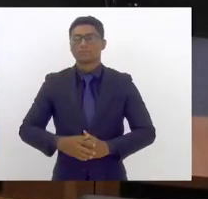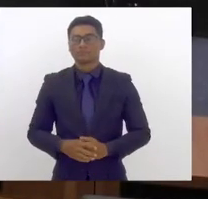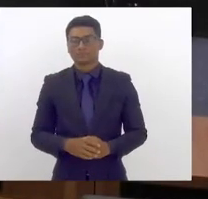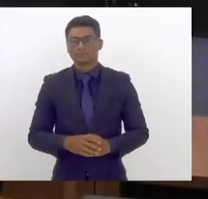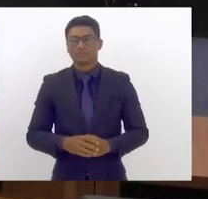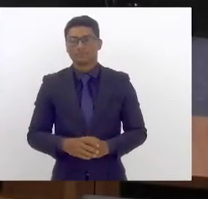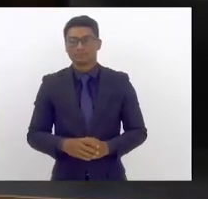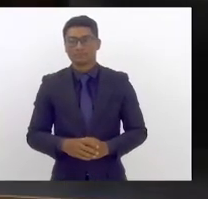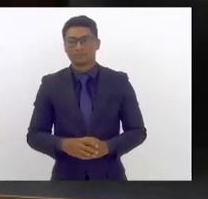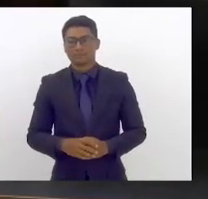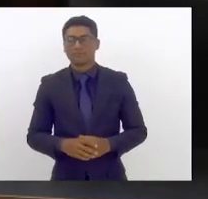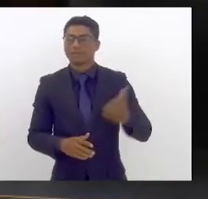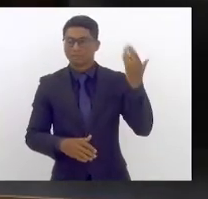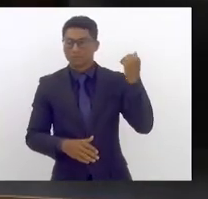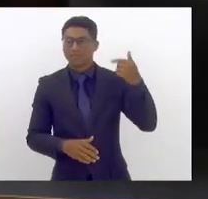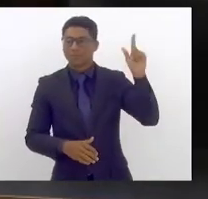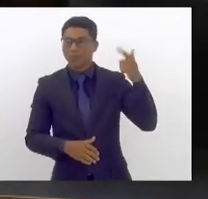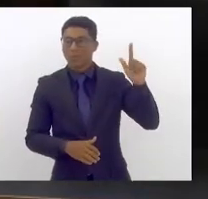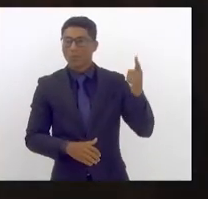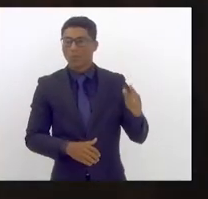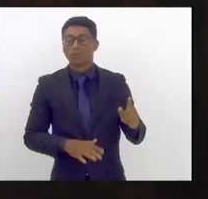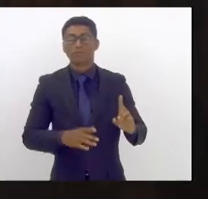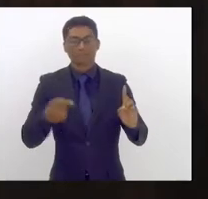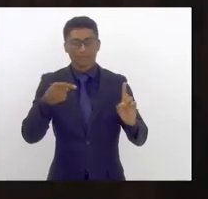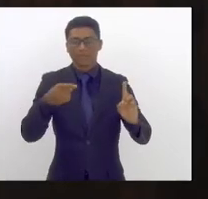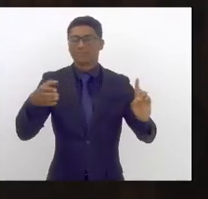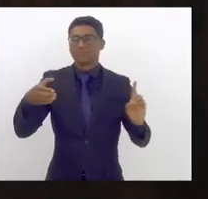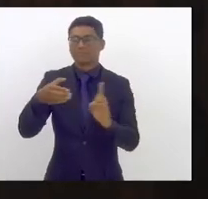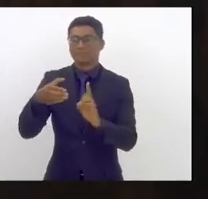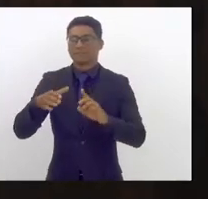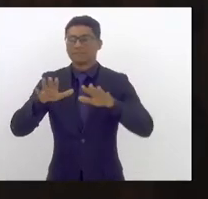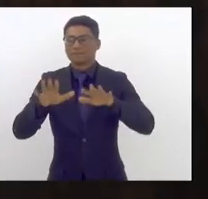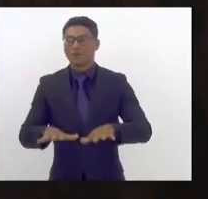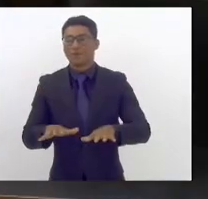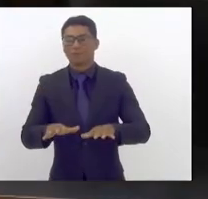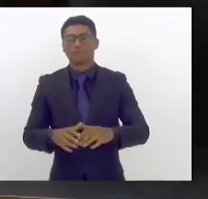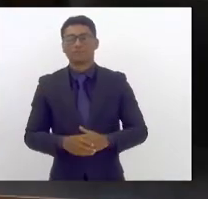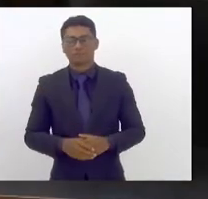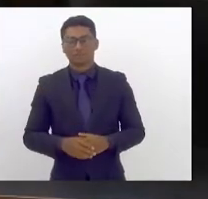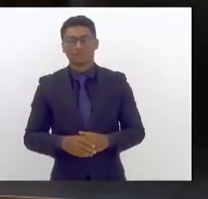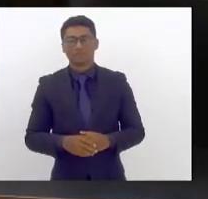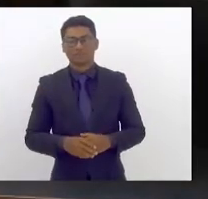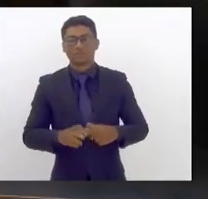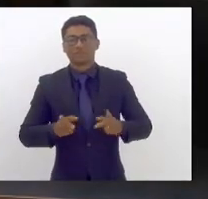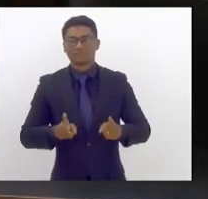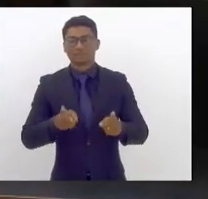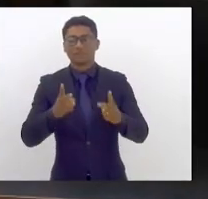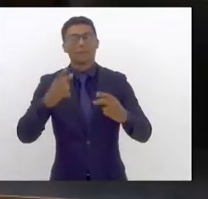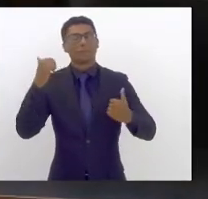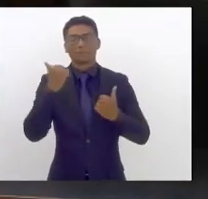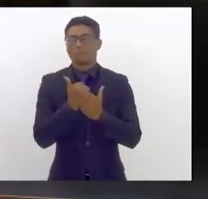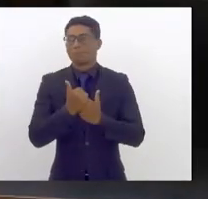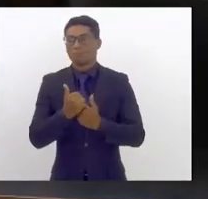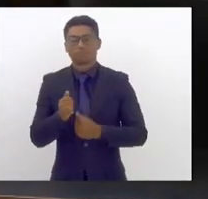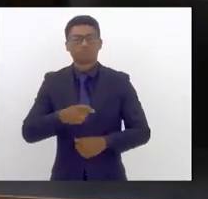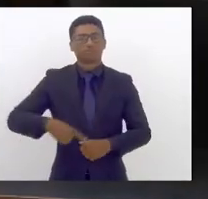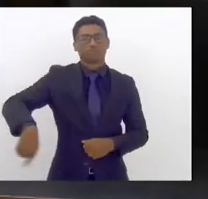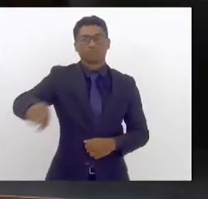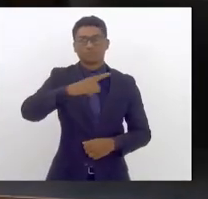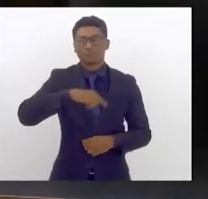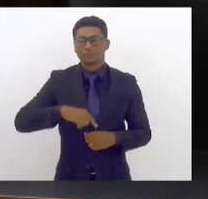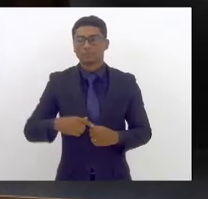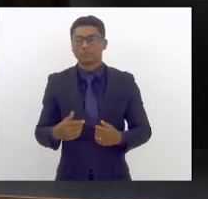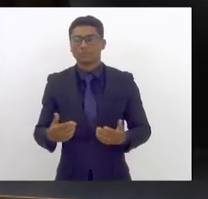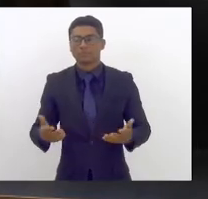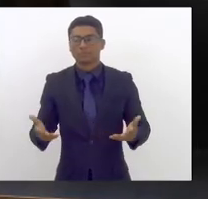né já foram outros mas Ele resistiu mas doutor sempre resistiu sempre apoiou muito a gente e aí